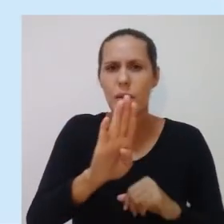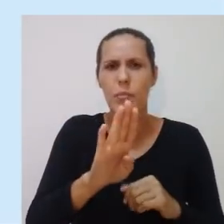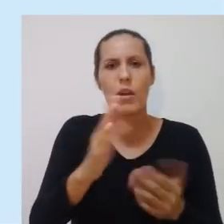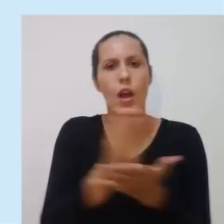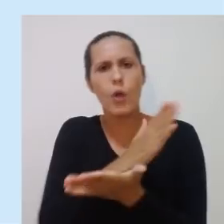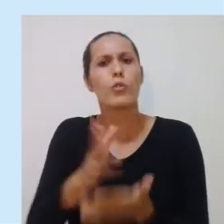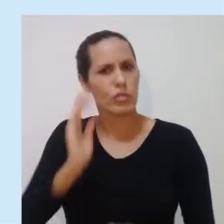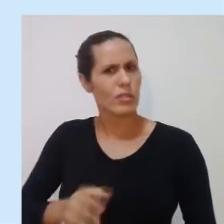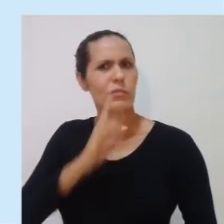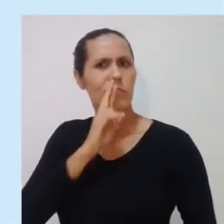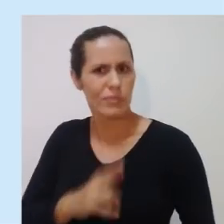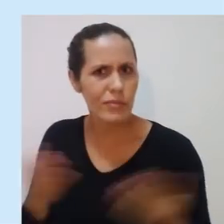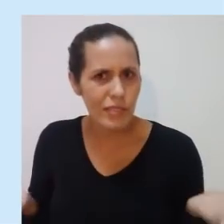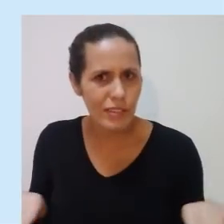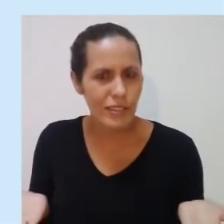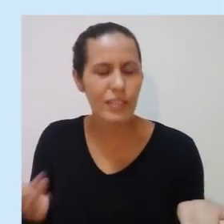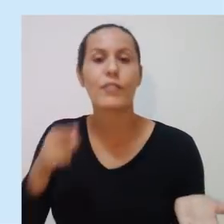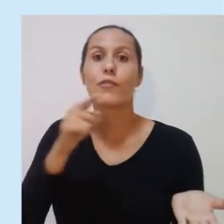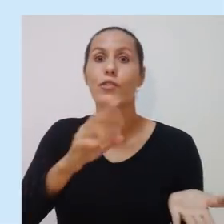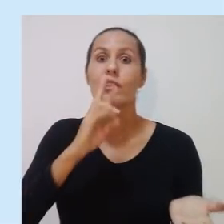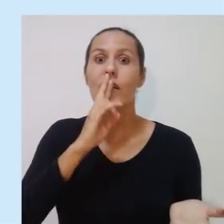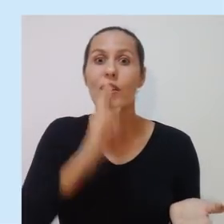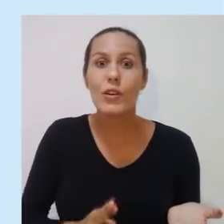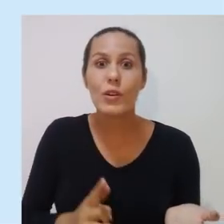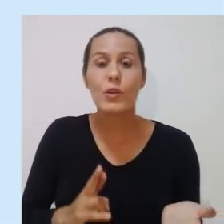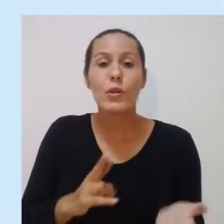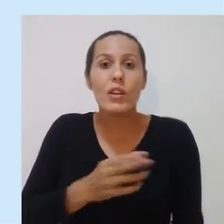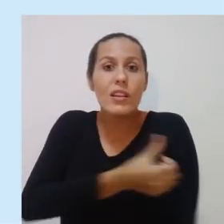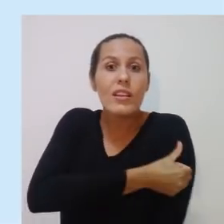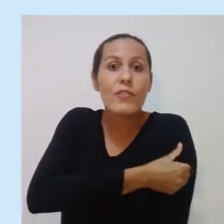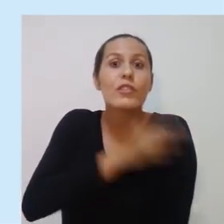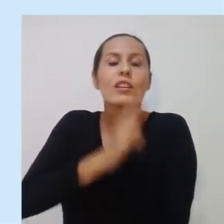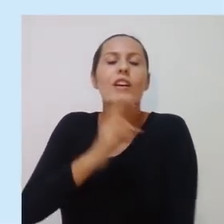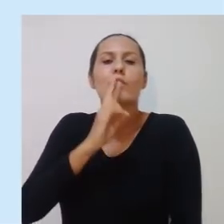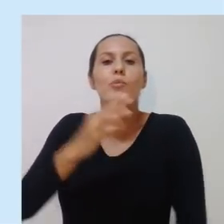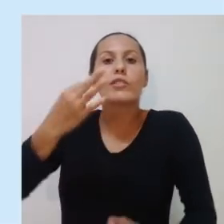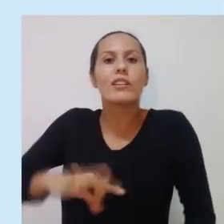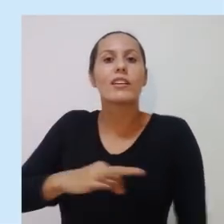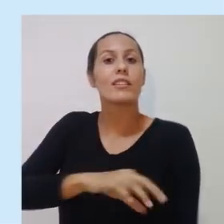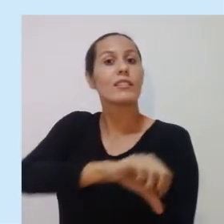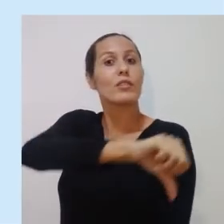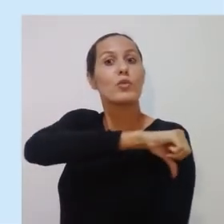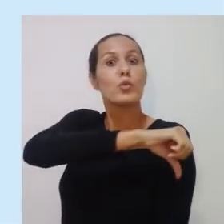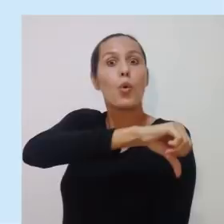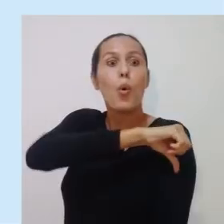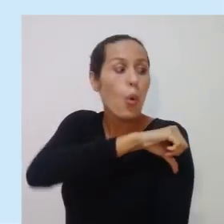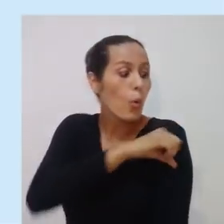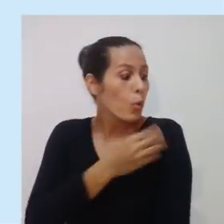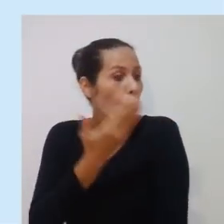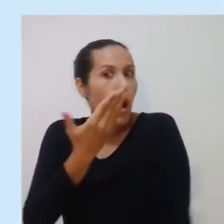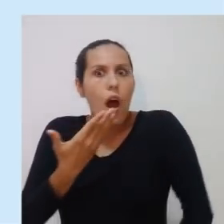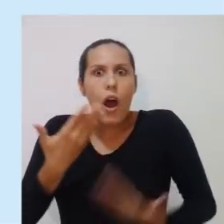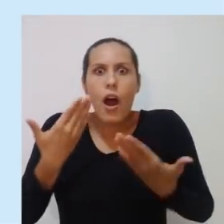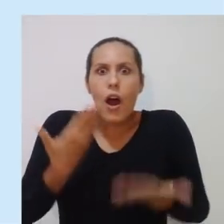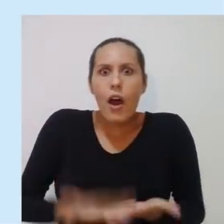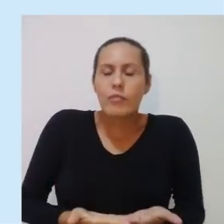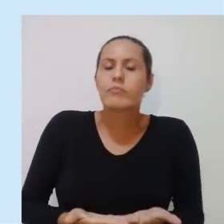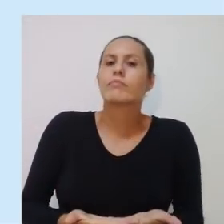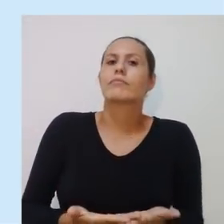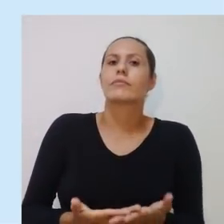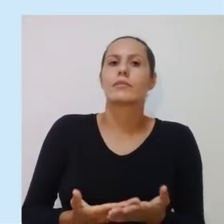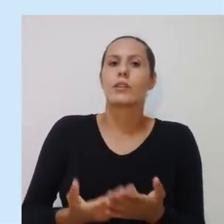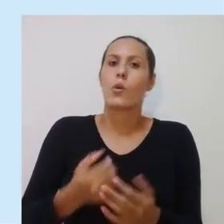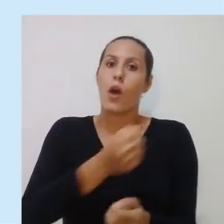letra B, você já sabia. Quer dizer que você acertou uma questão do 9º ano. Você acertou uma questão daqueles alunos